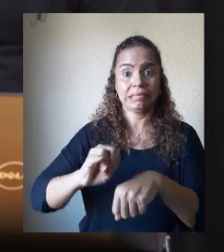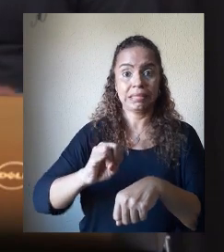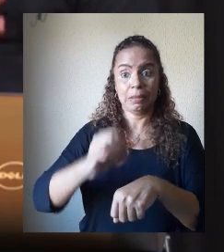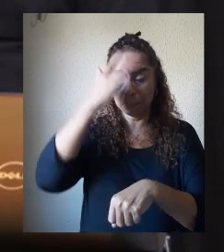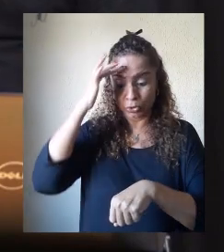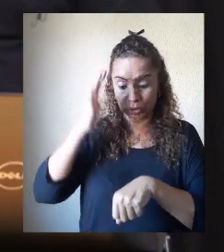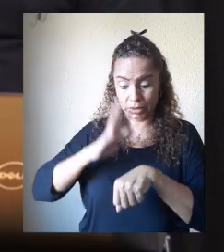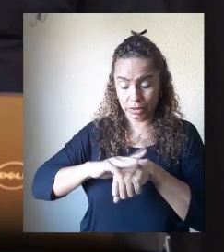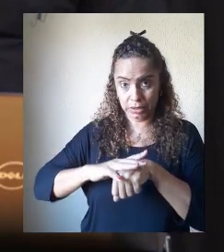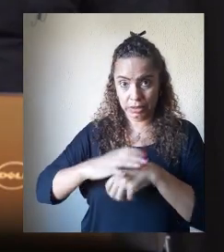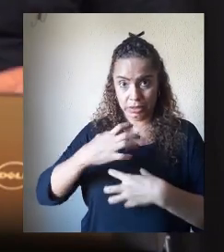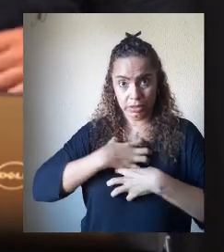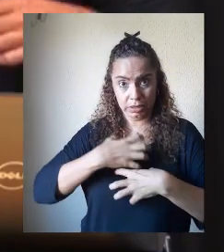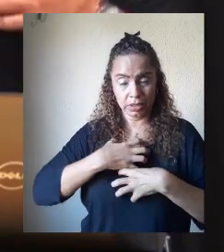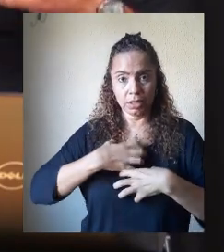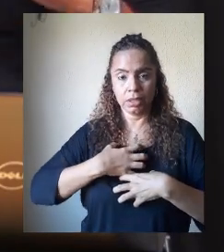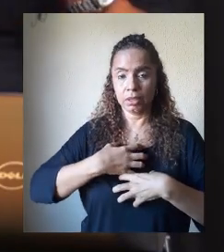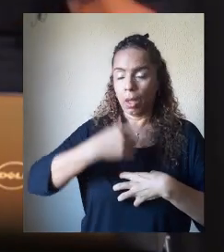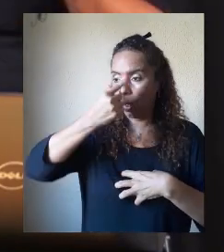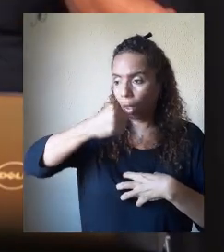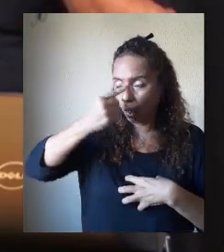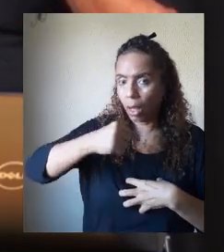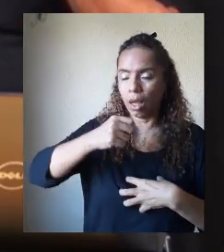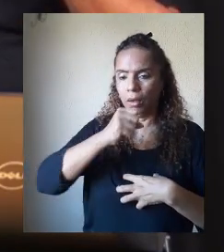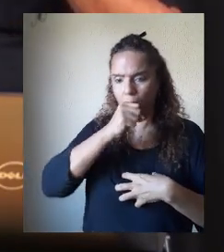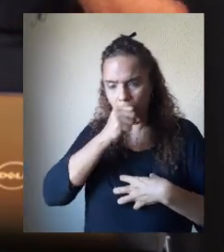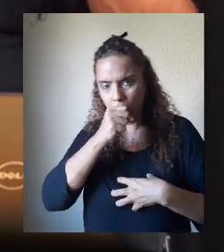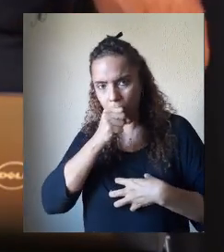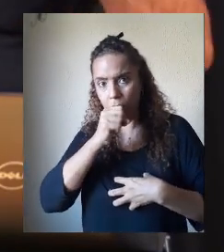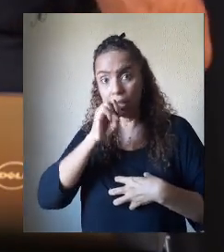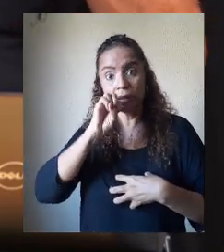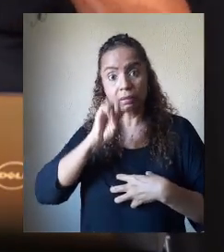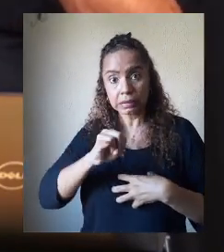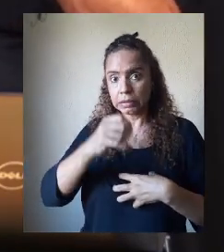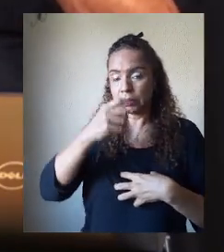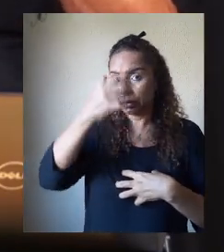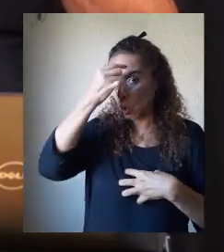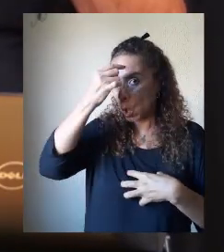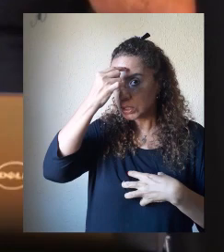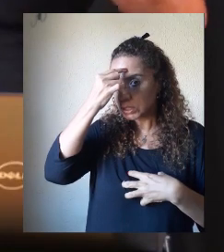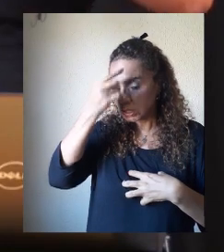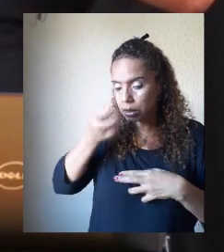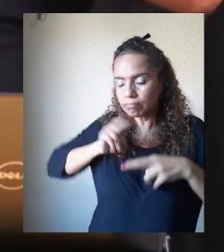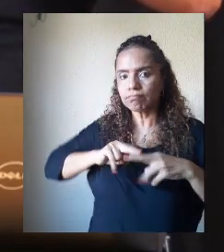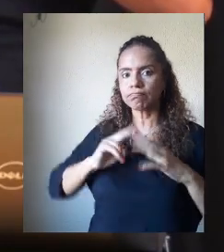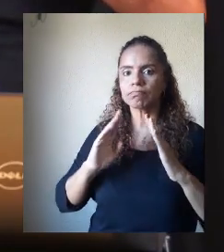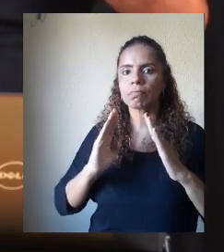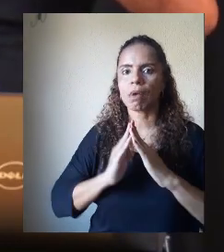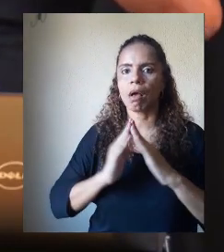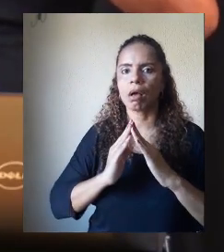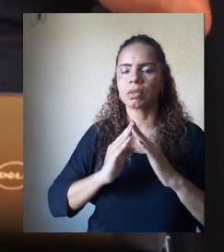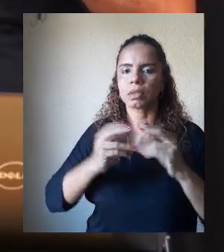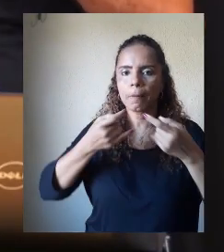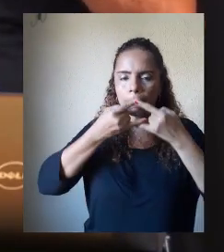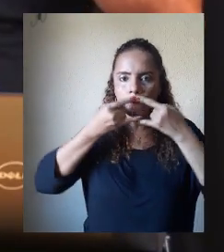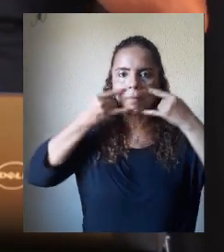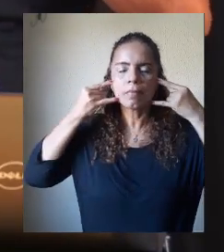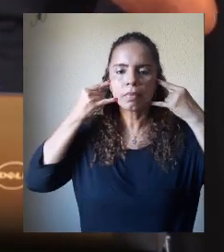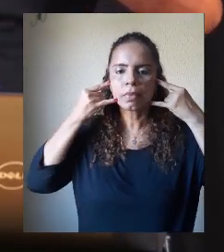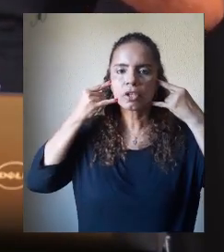que está doente, na hora que ela se isola, na hora que ela coloca uma máscara comum,